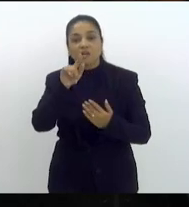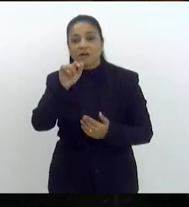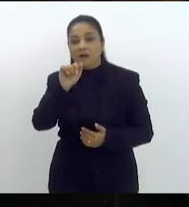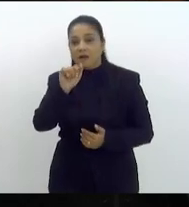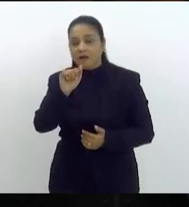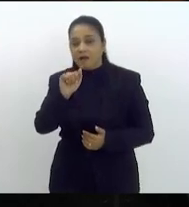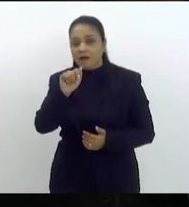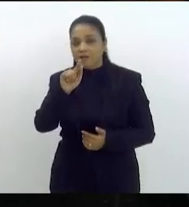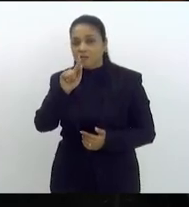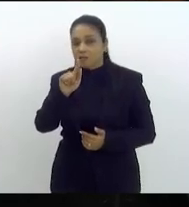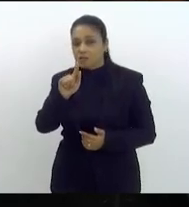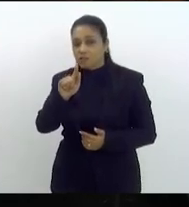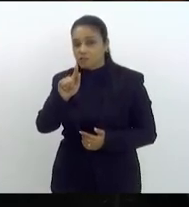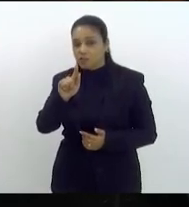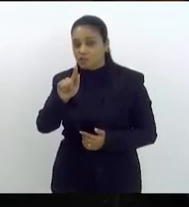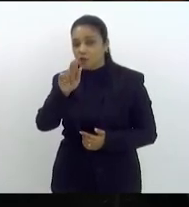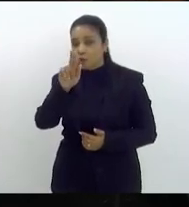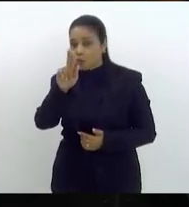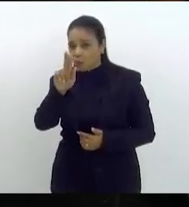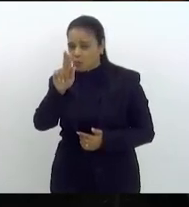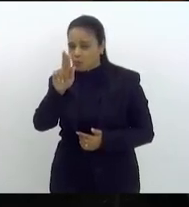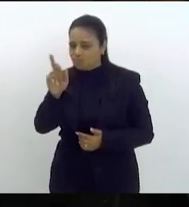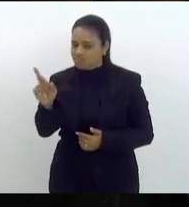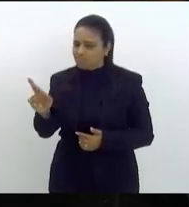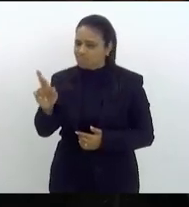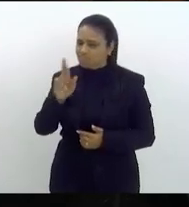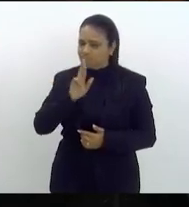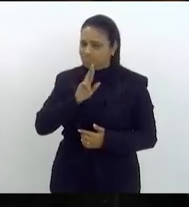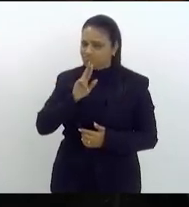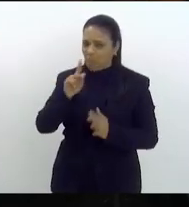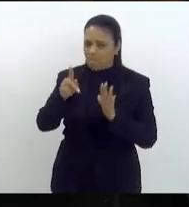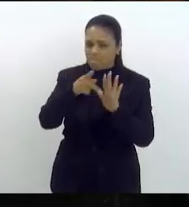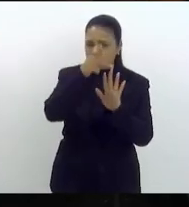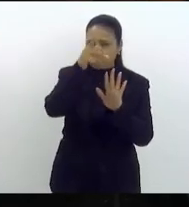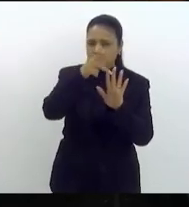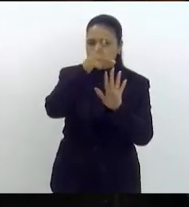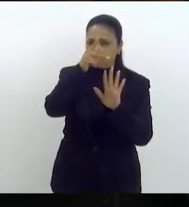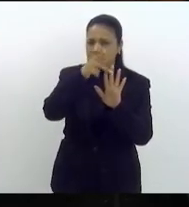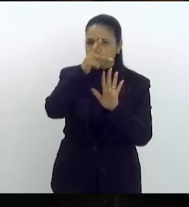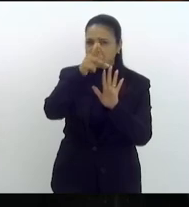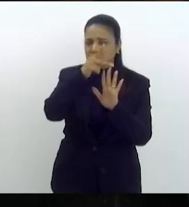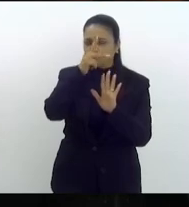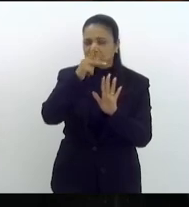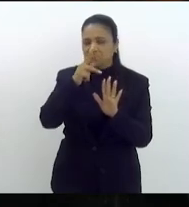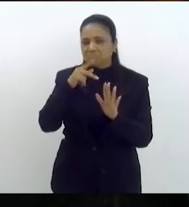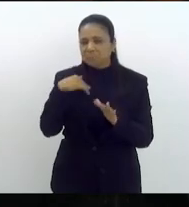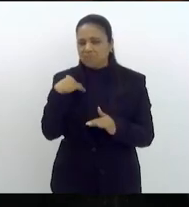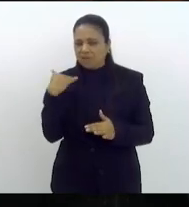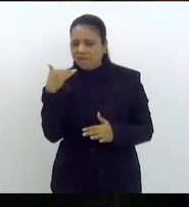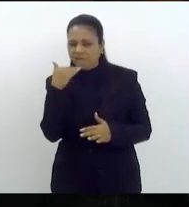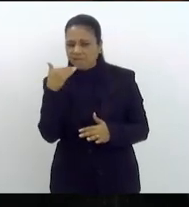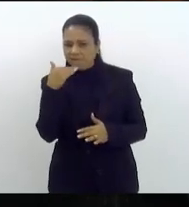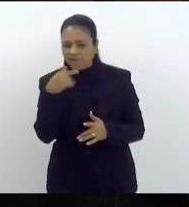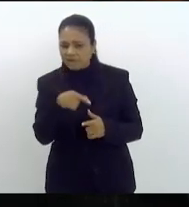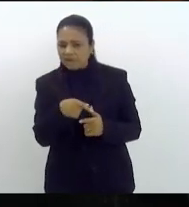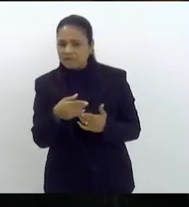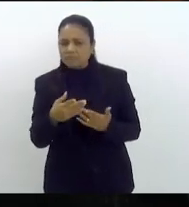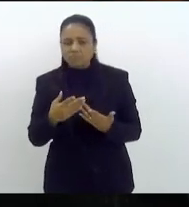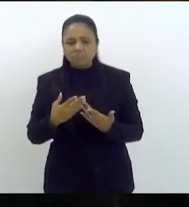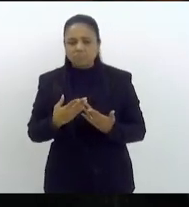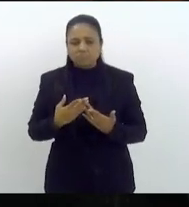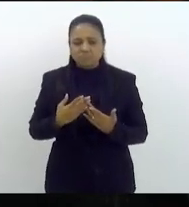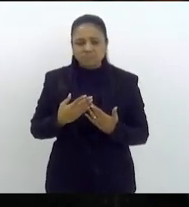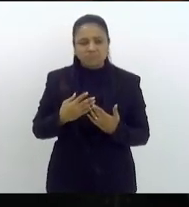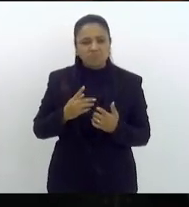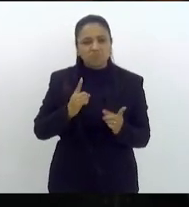parecer torto dizendo que não via nenhum dispositivo legal que proibisse a Petrobras de